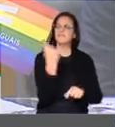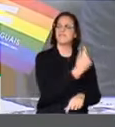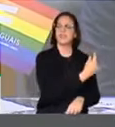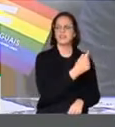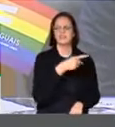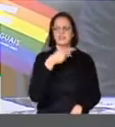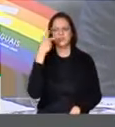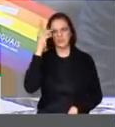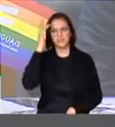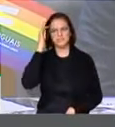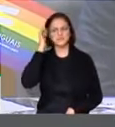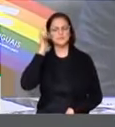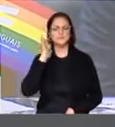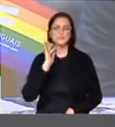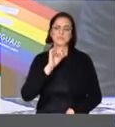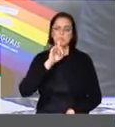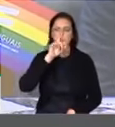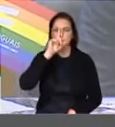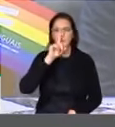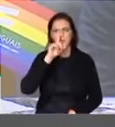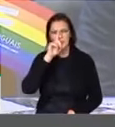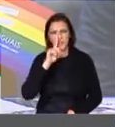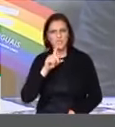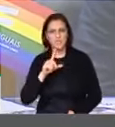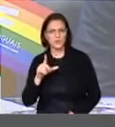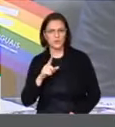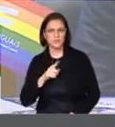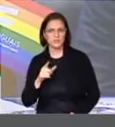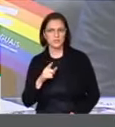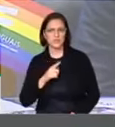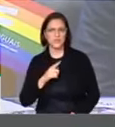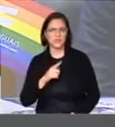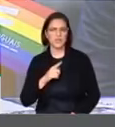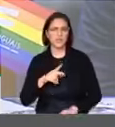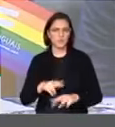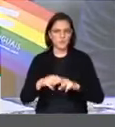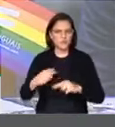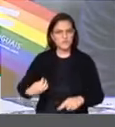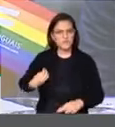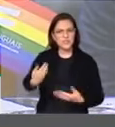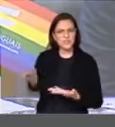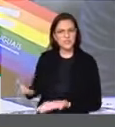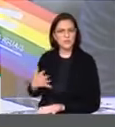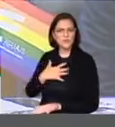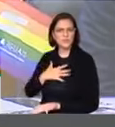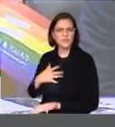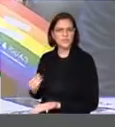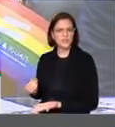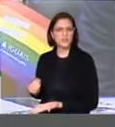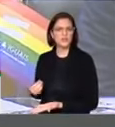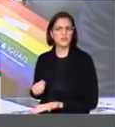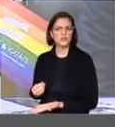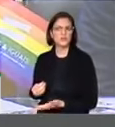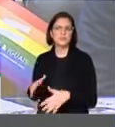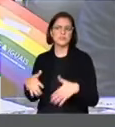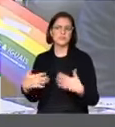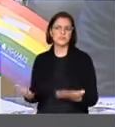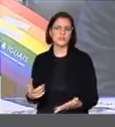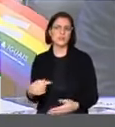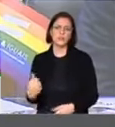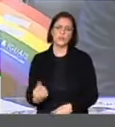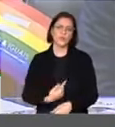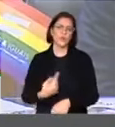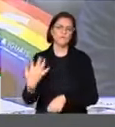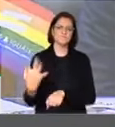se corre risco a existência dos nossos filhos e filhas, nós somos